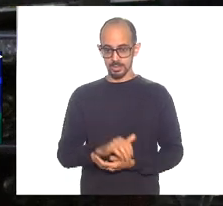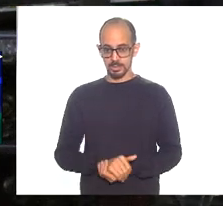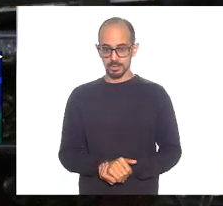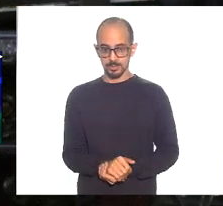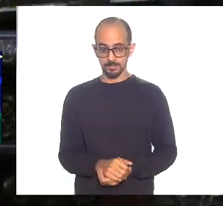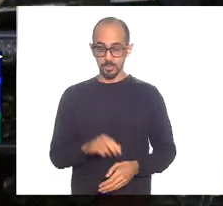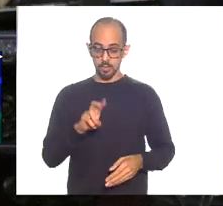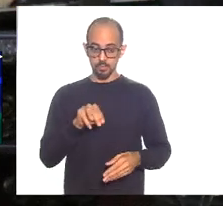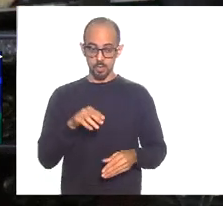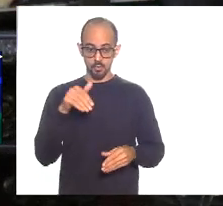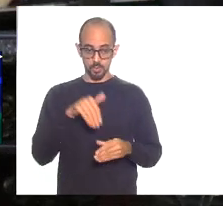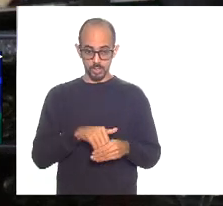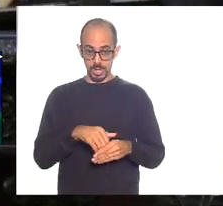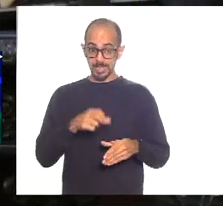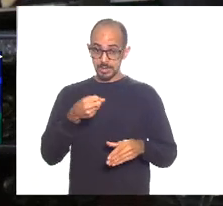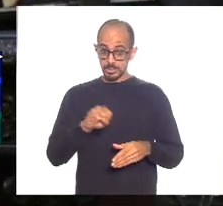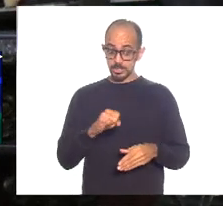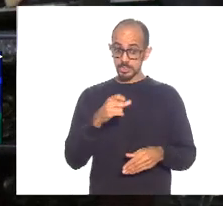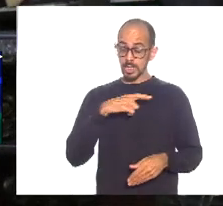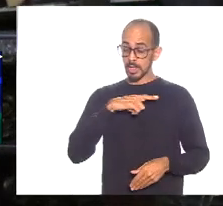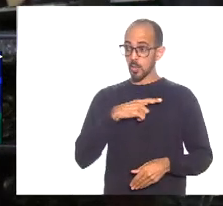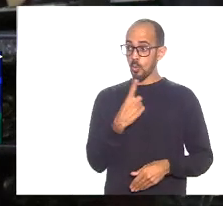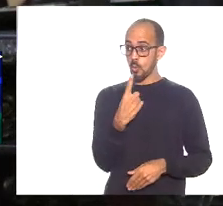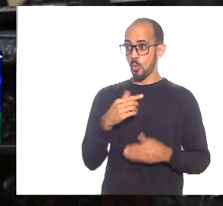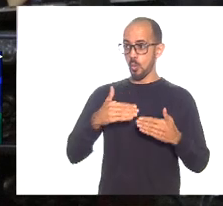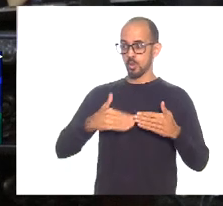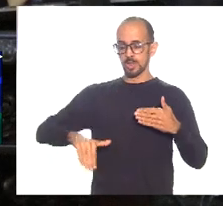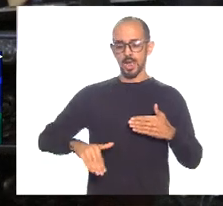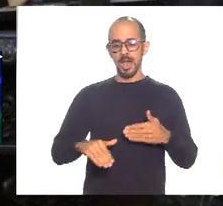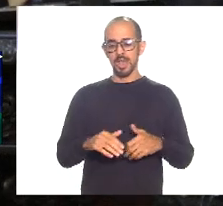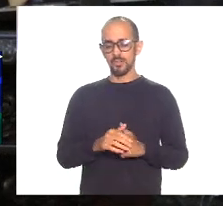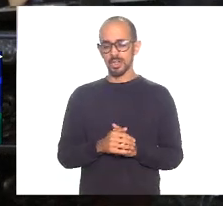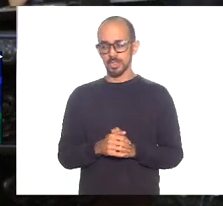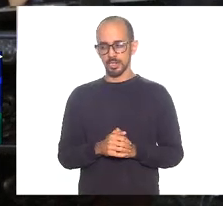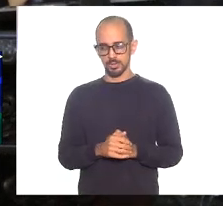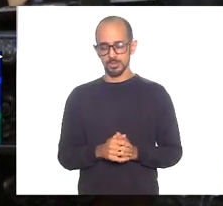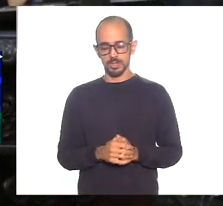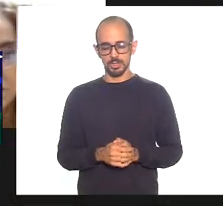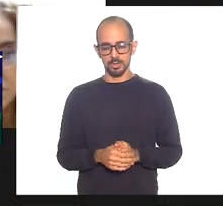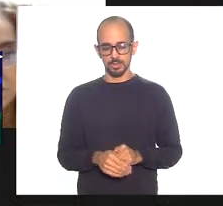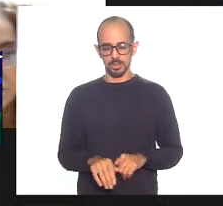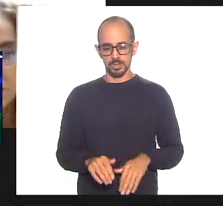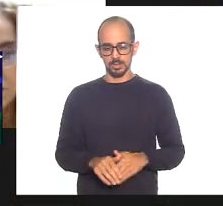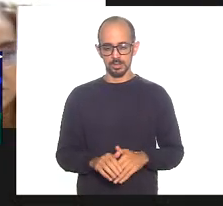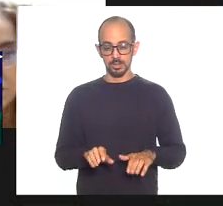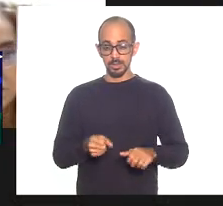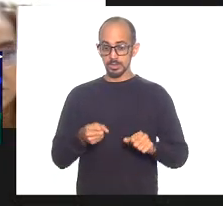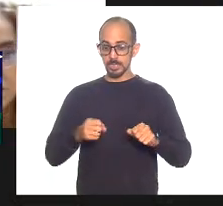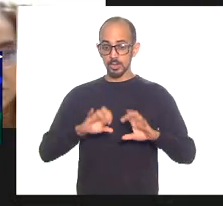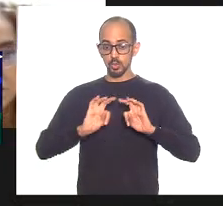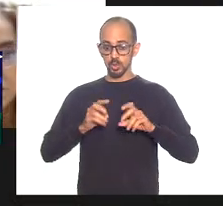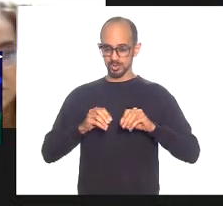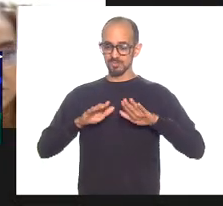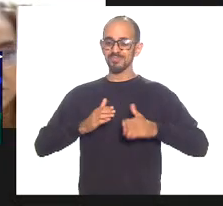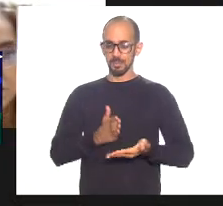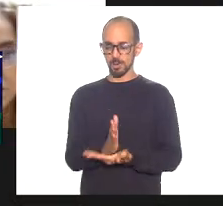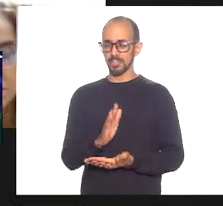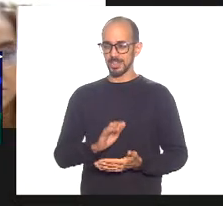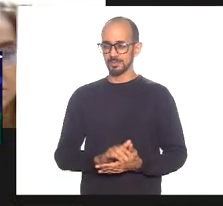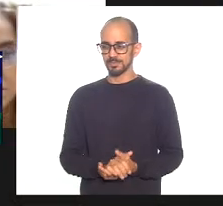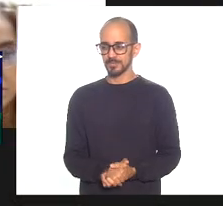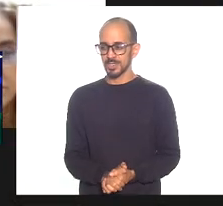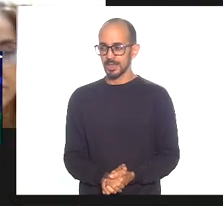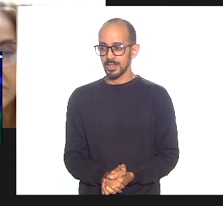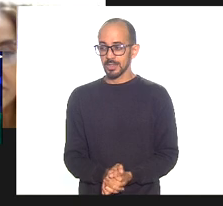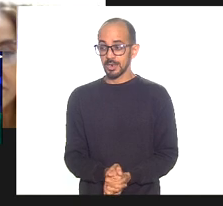tiver algum voto contrário eu não vou tão senhor de que a prova nesse pistão aprovado Então a partir